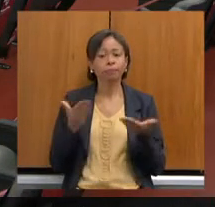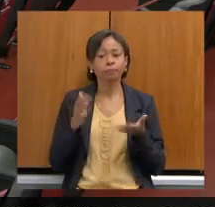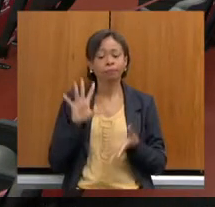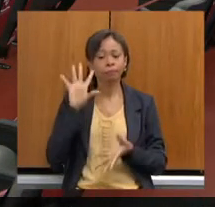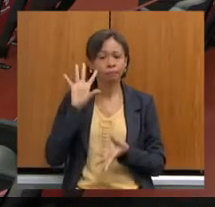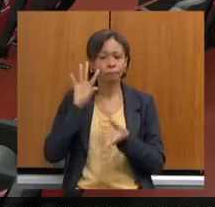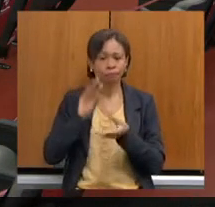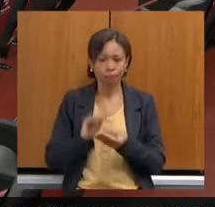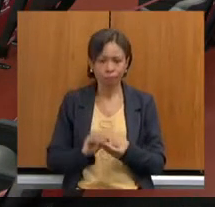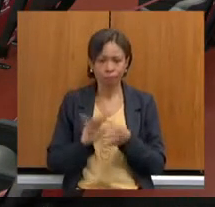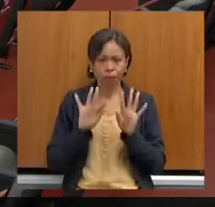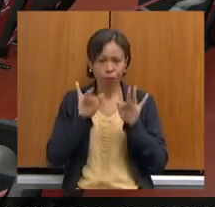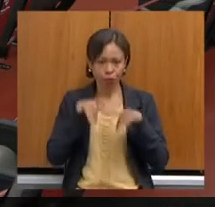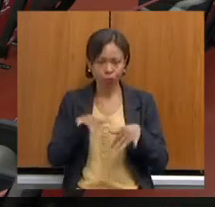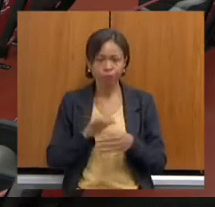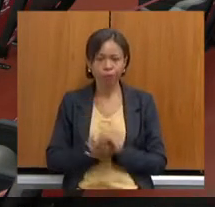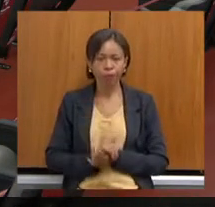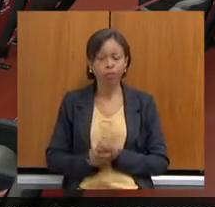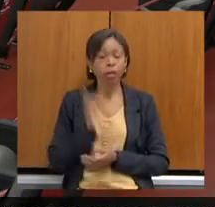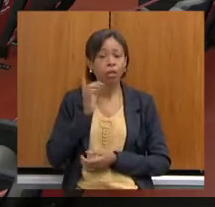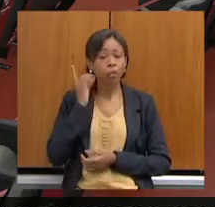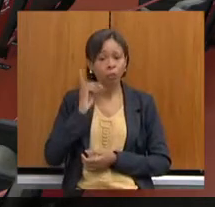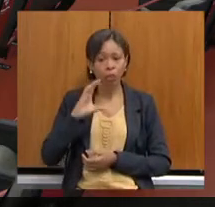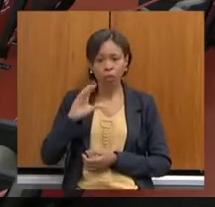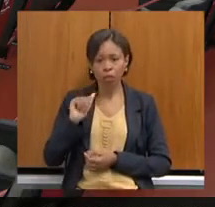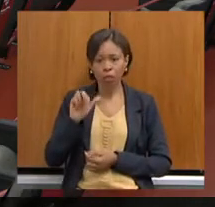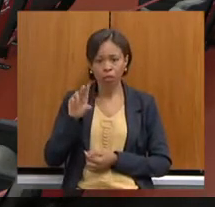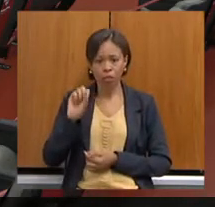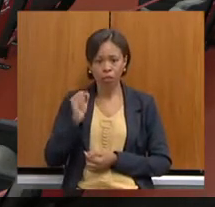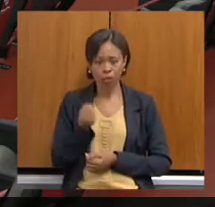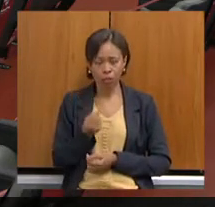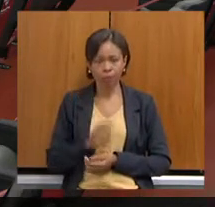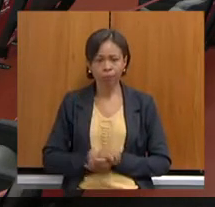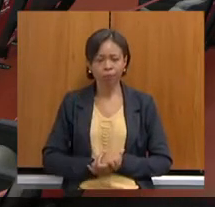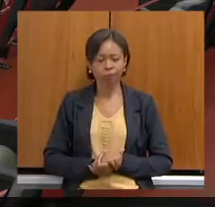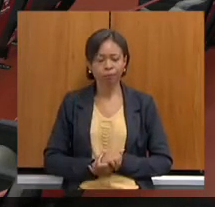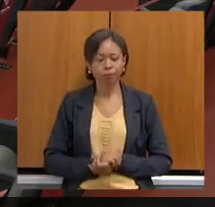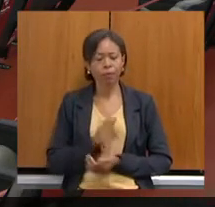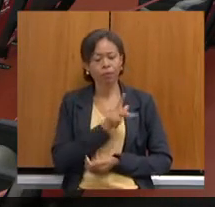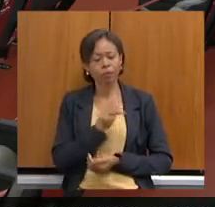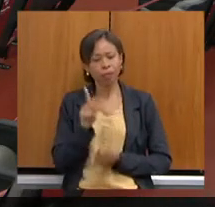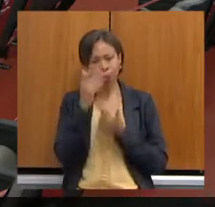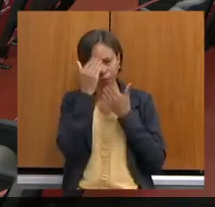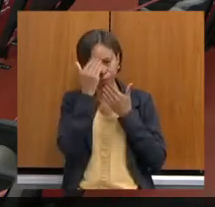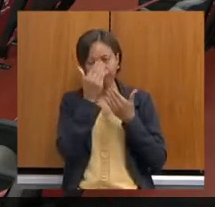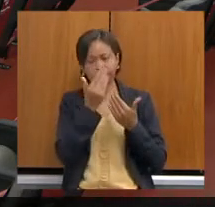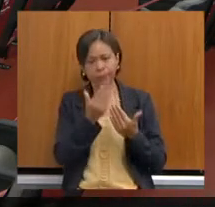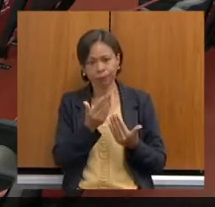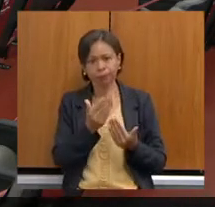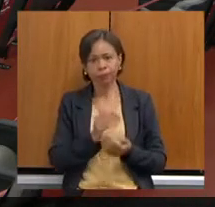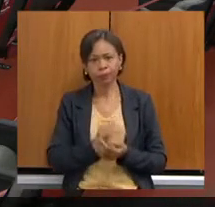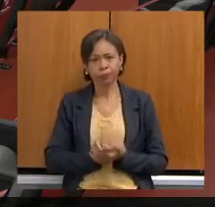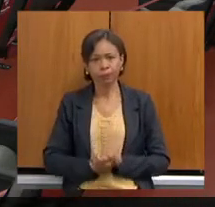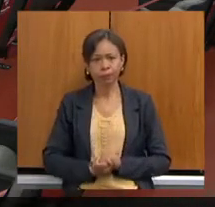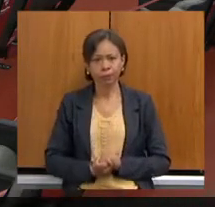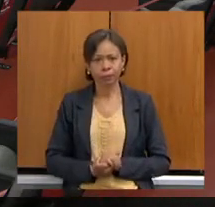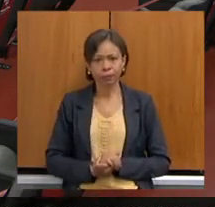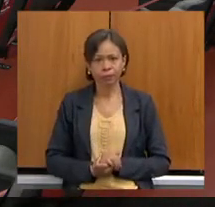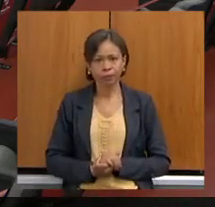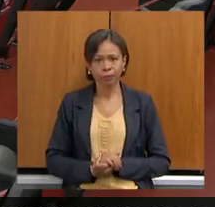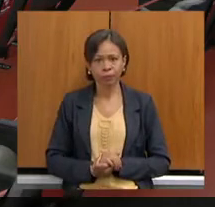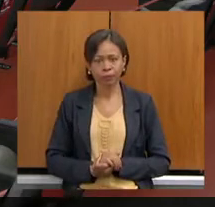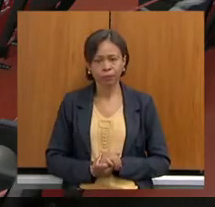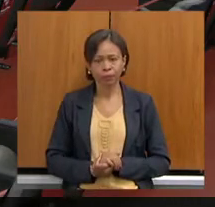finais deputado Carlos Pimenta Obrigado Presidente companheiro e amigo ele